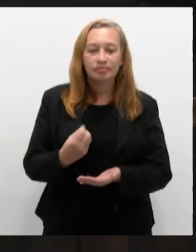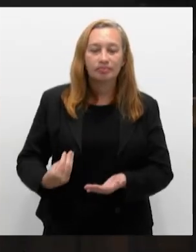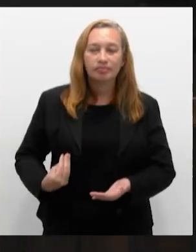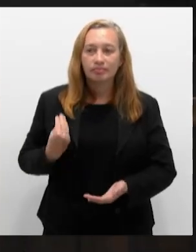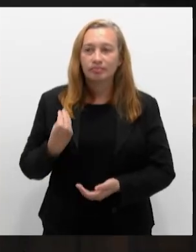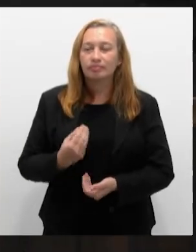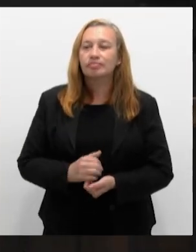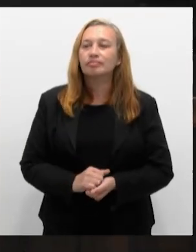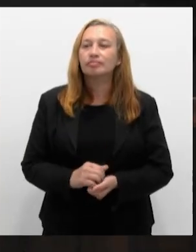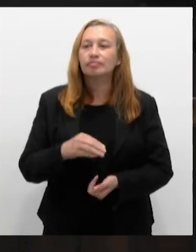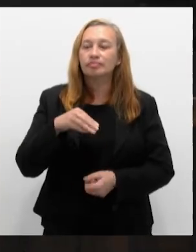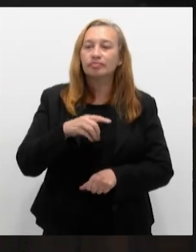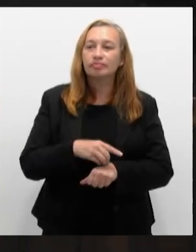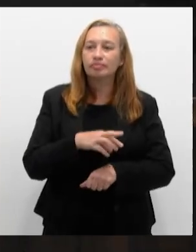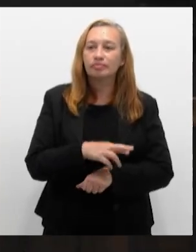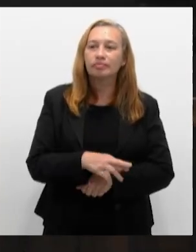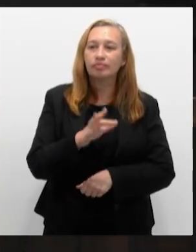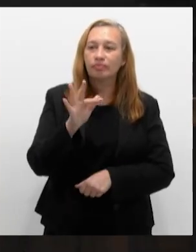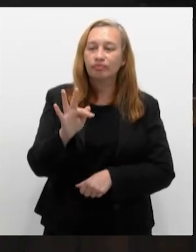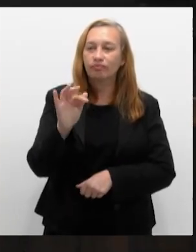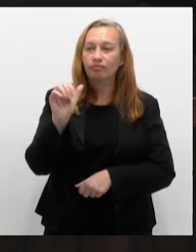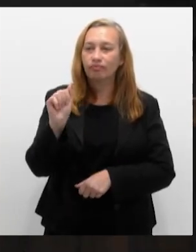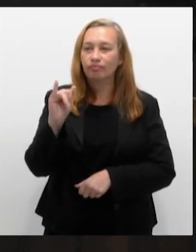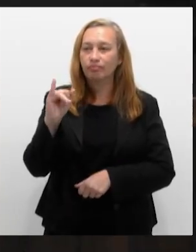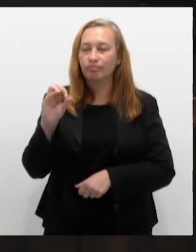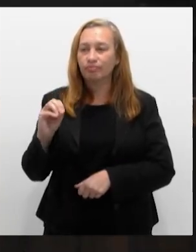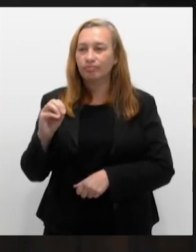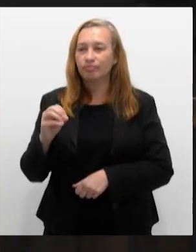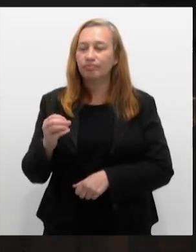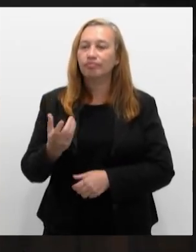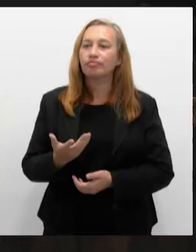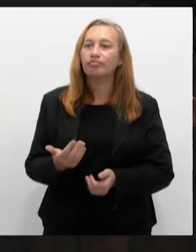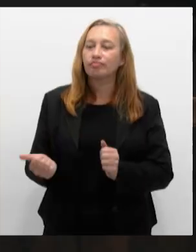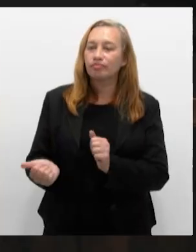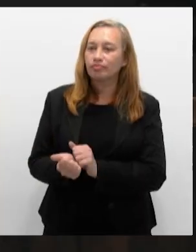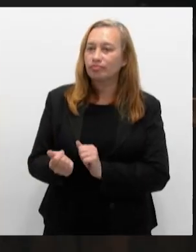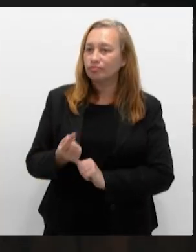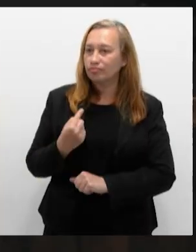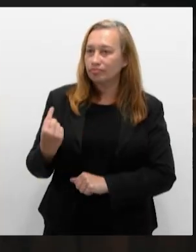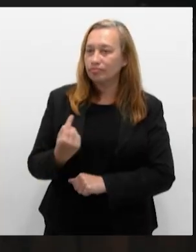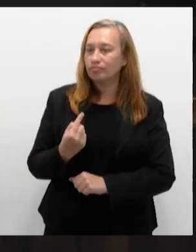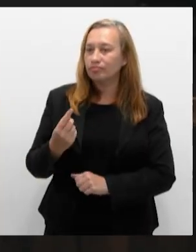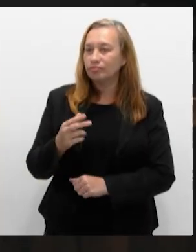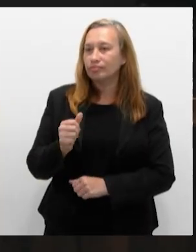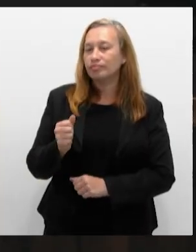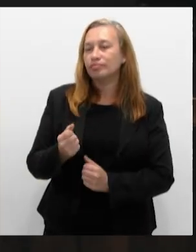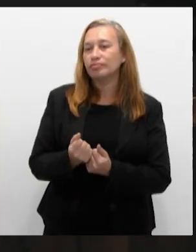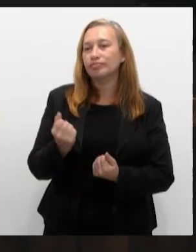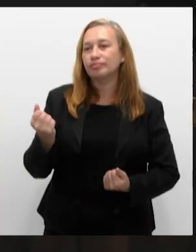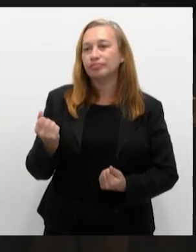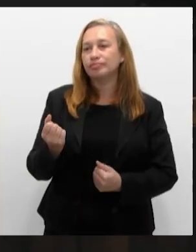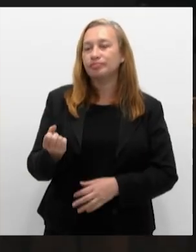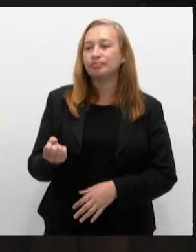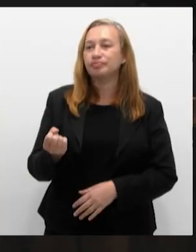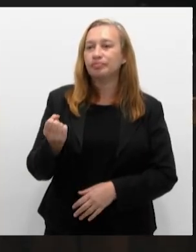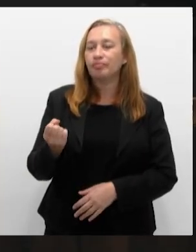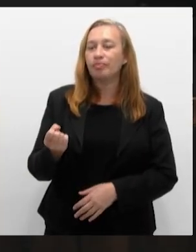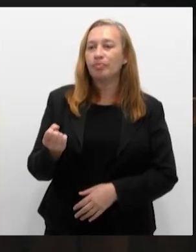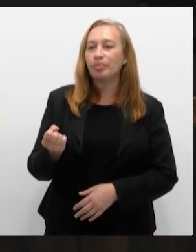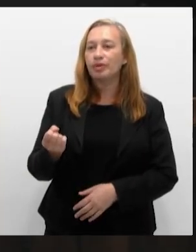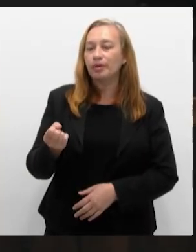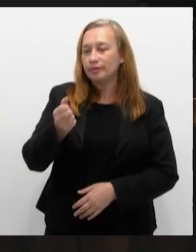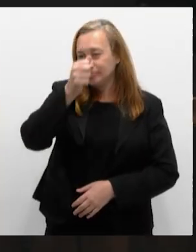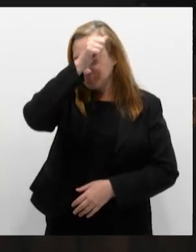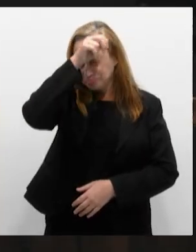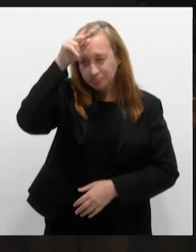do amigo, o doutor Fabiano Pascoal, aqui atrás conosco, vice-prefeito da nossa cidade de Macaé. Seja